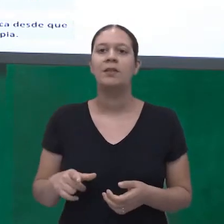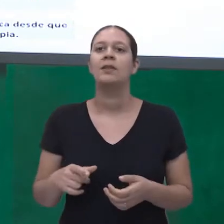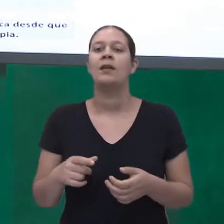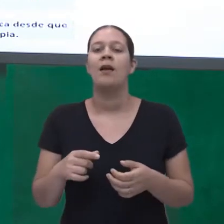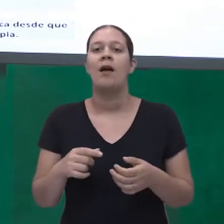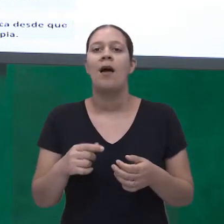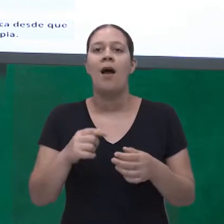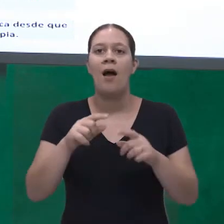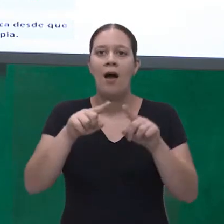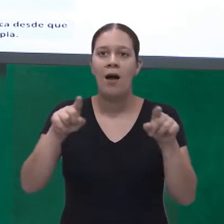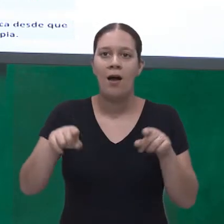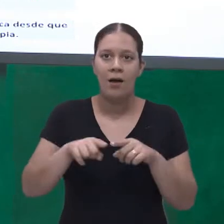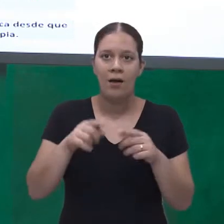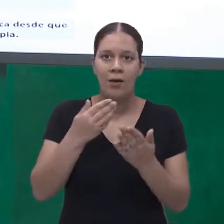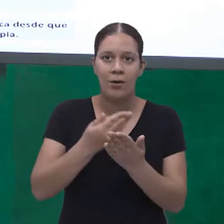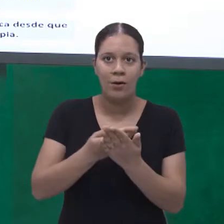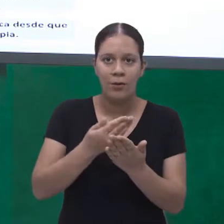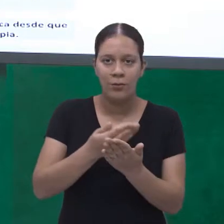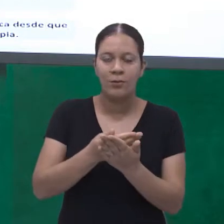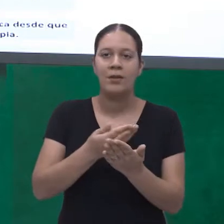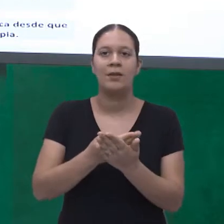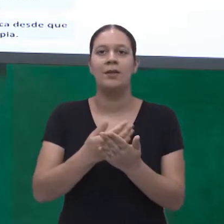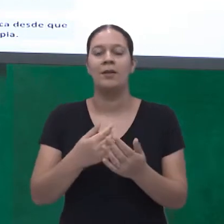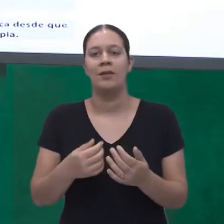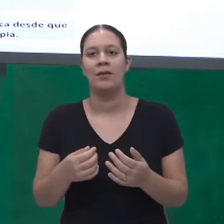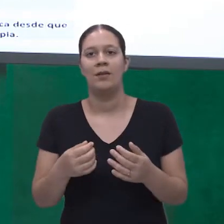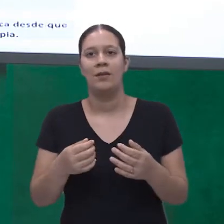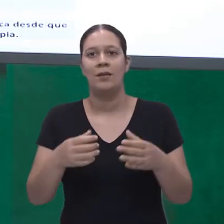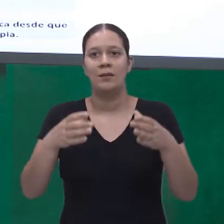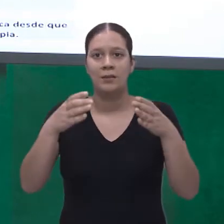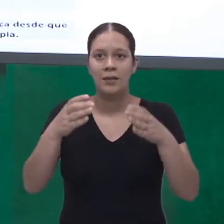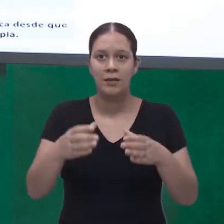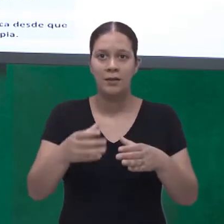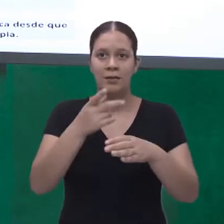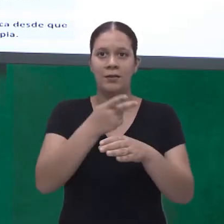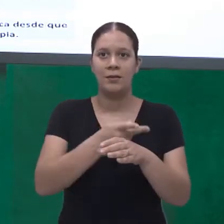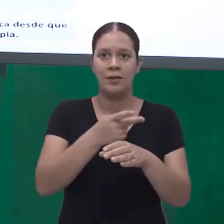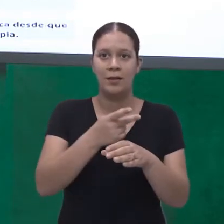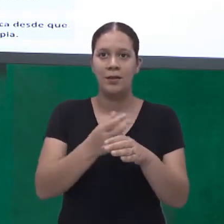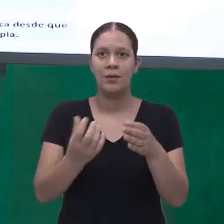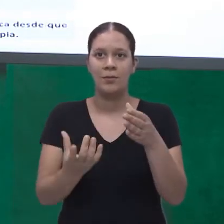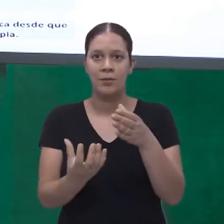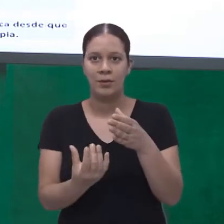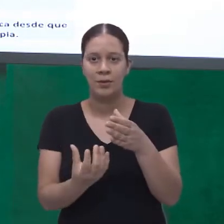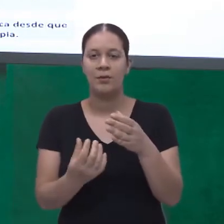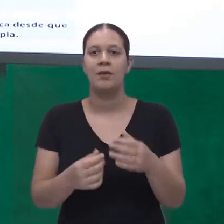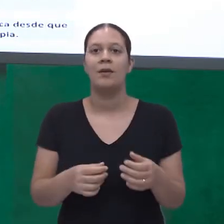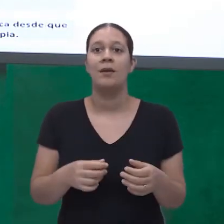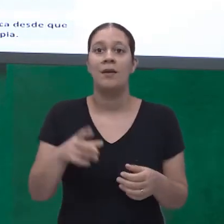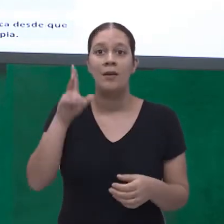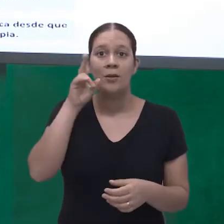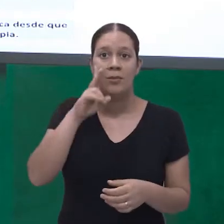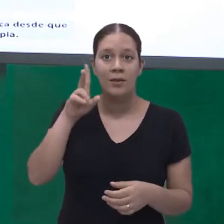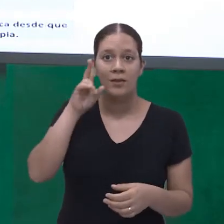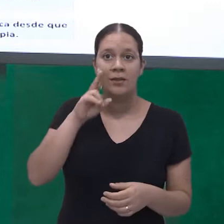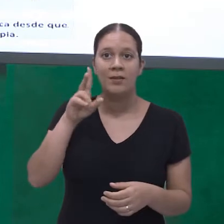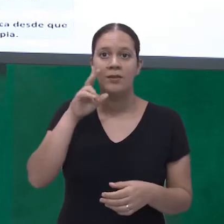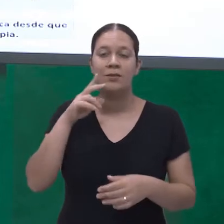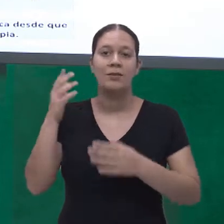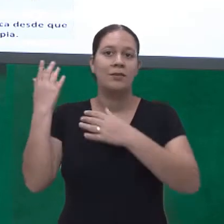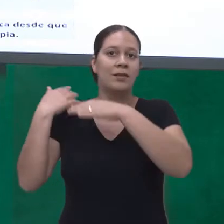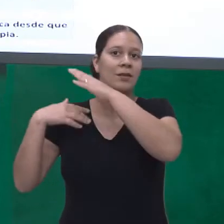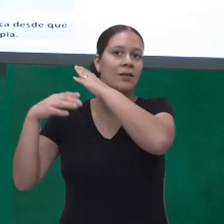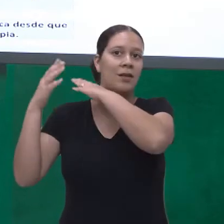termoquímica. Essa já é a nossa terceira aula. Lembrando que as outras aulas estão